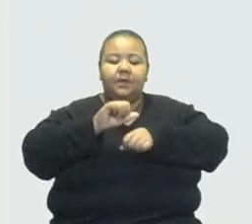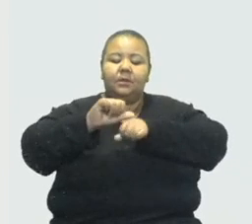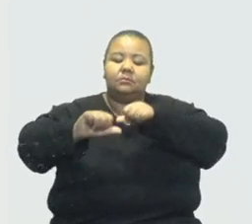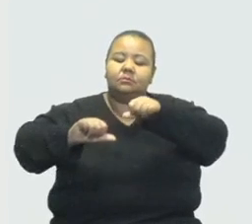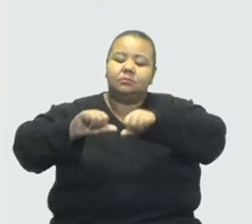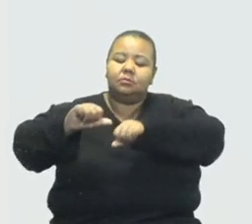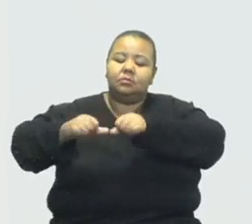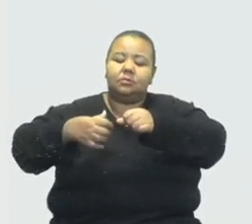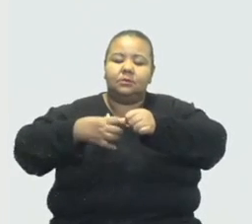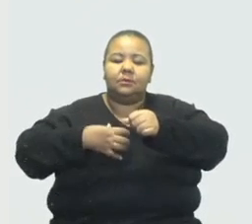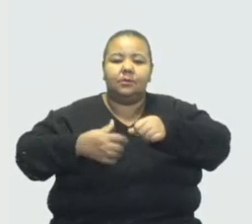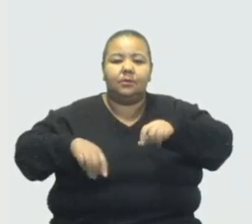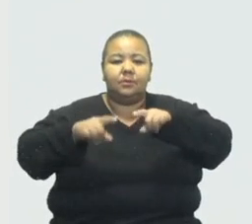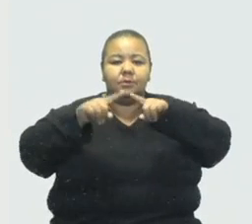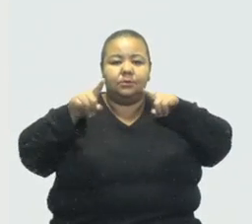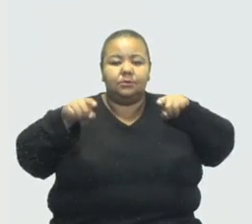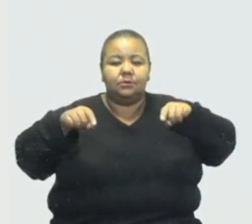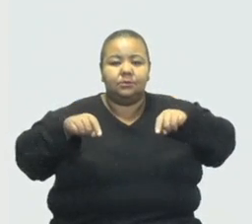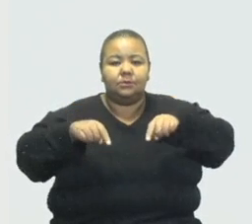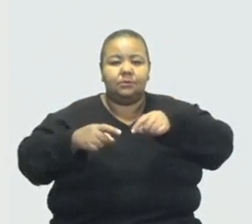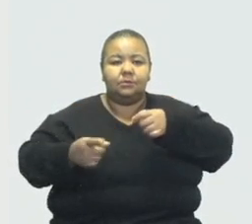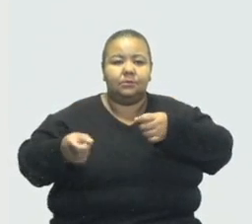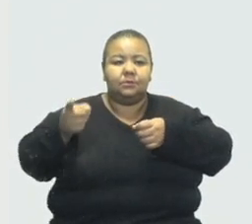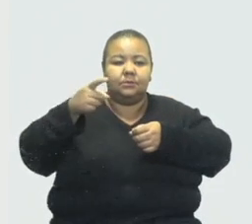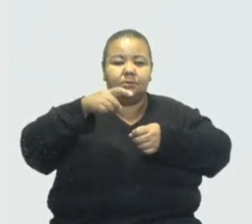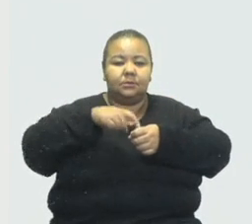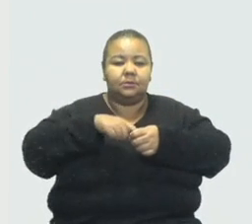na forma de um sistema equivalente. A gente vai voltar